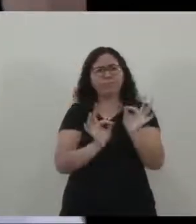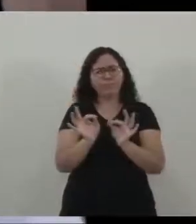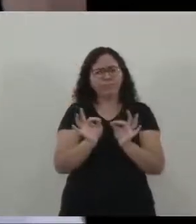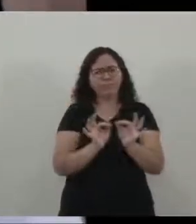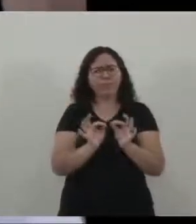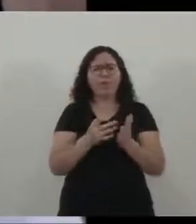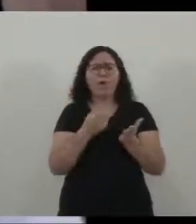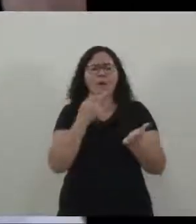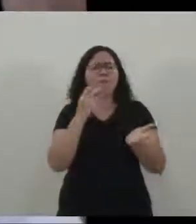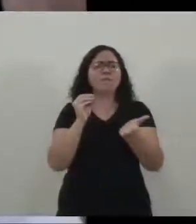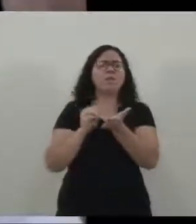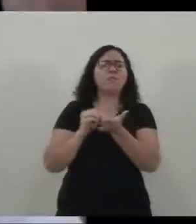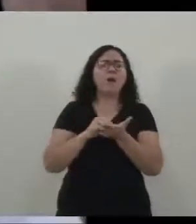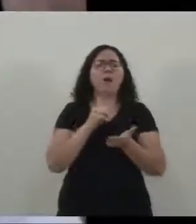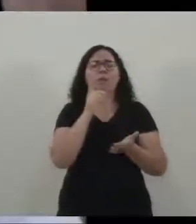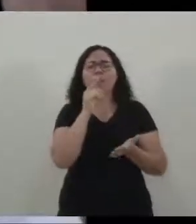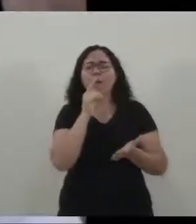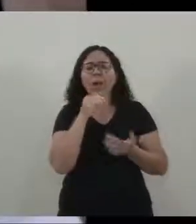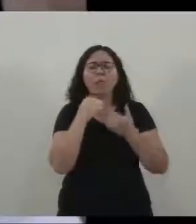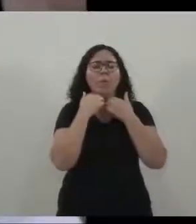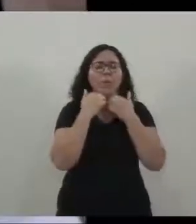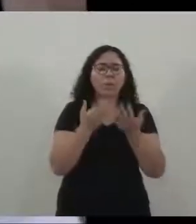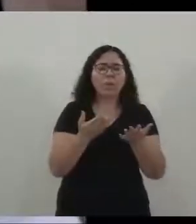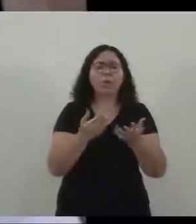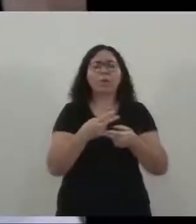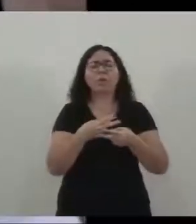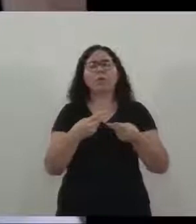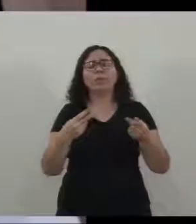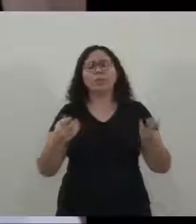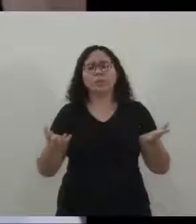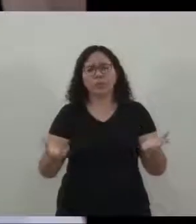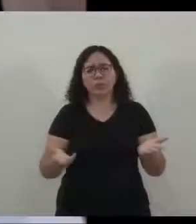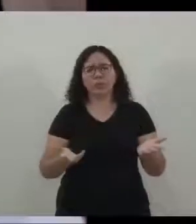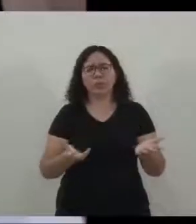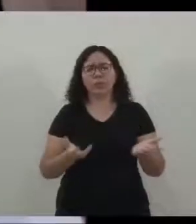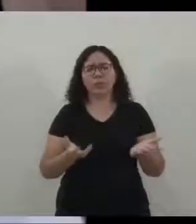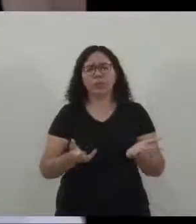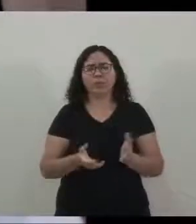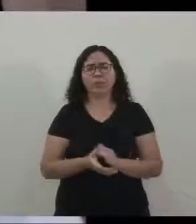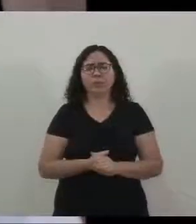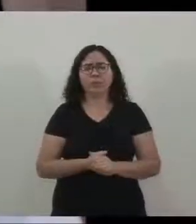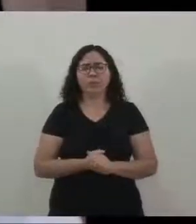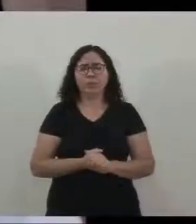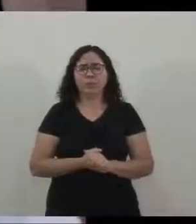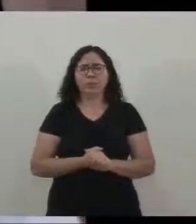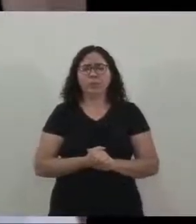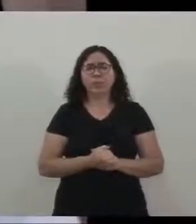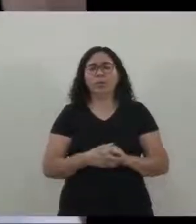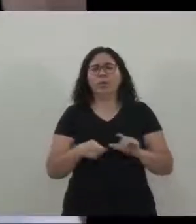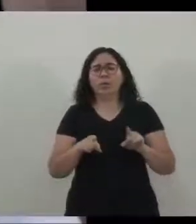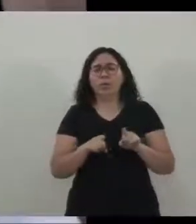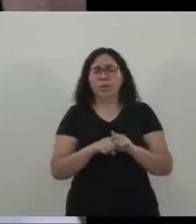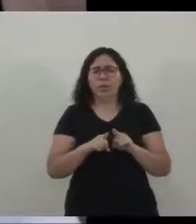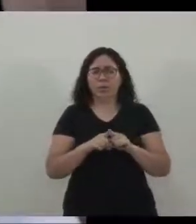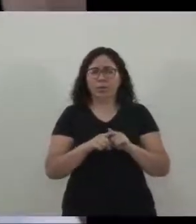de água na cidade ou de má qualidade da distribuição de água, um momento de tramitação de